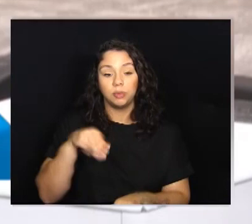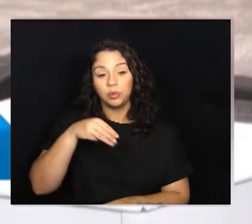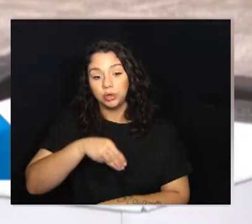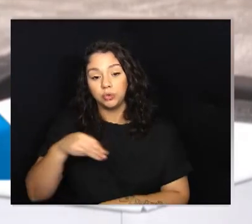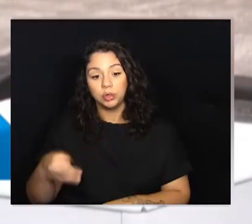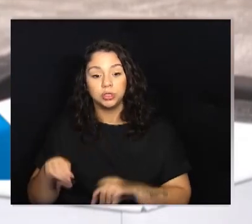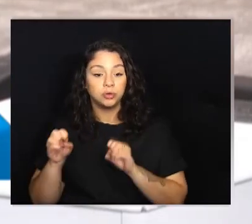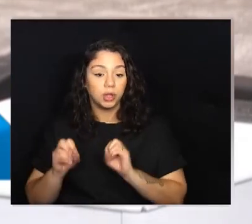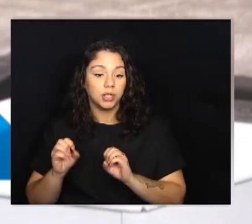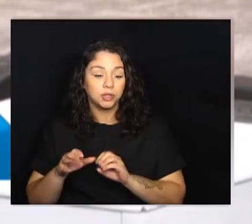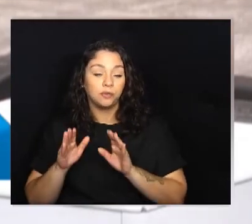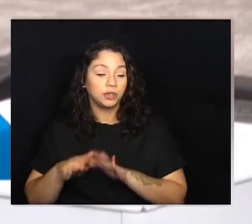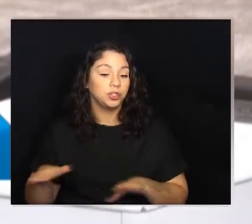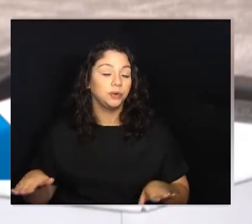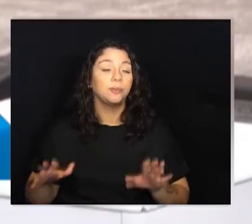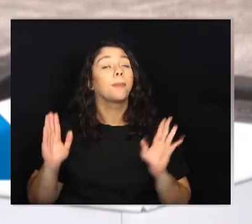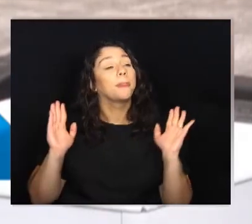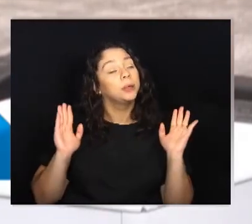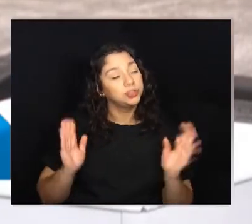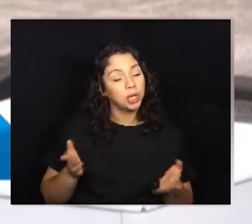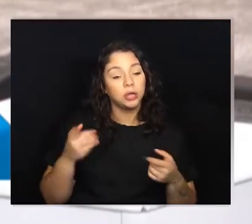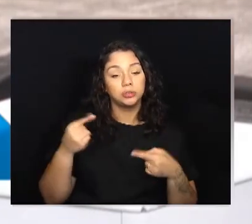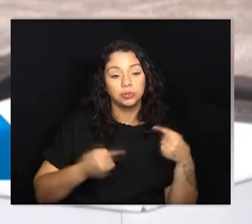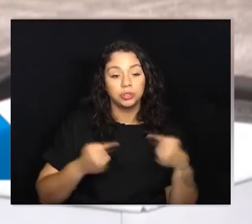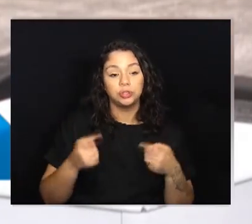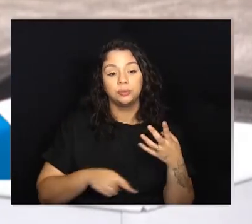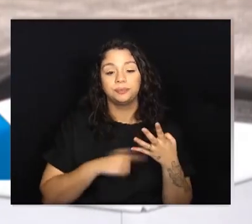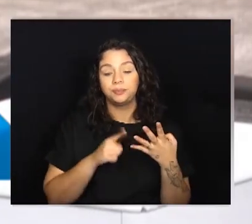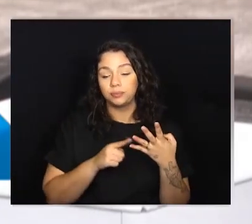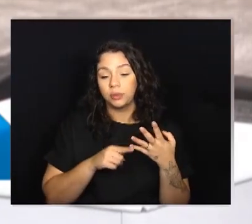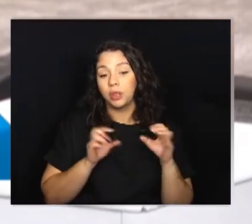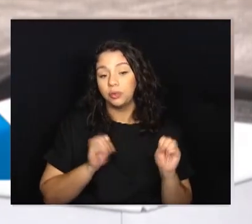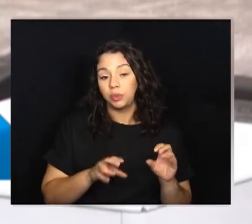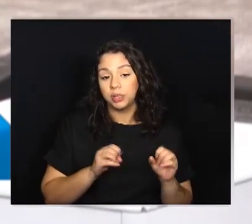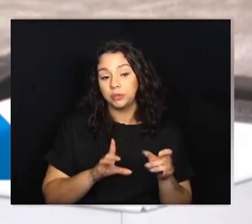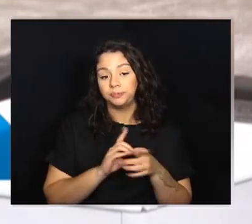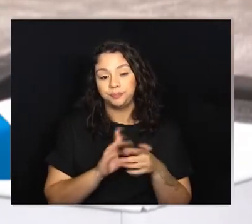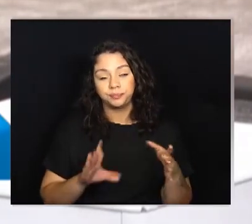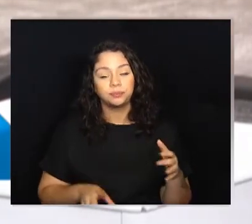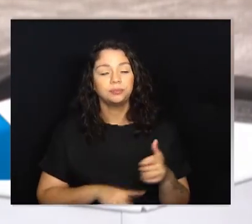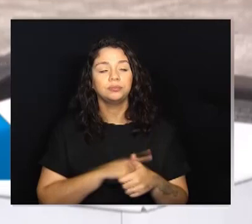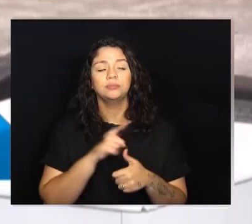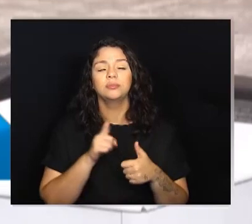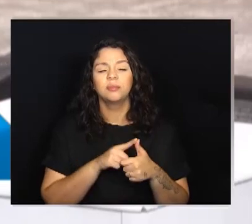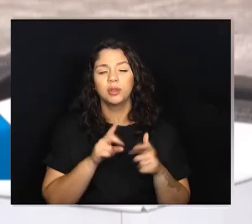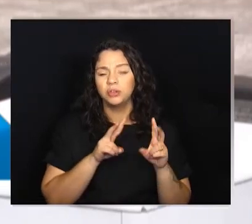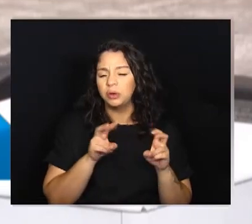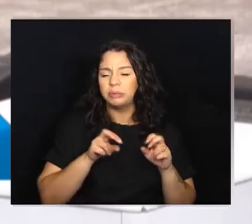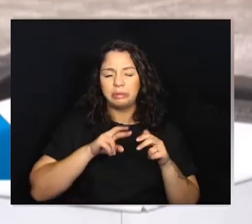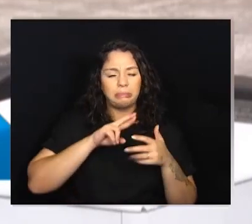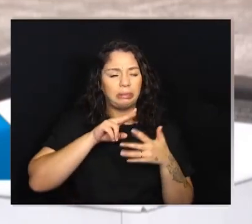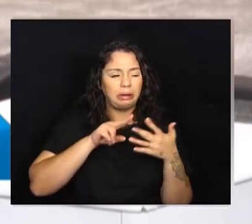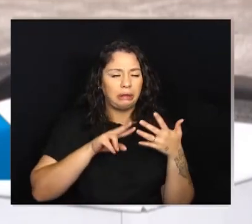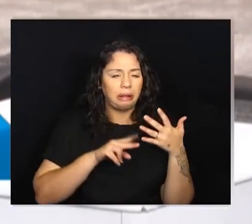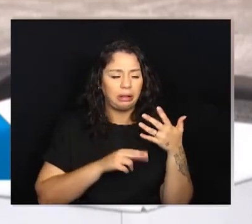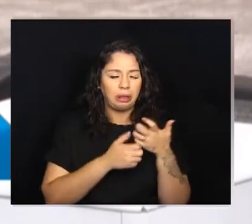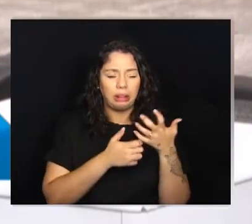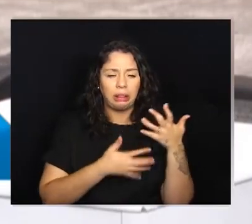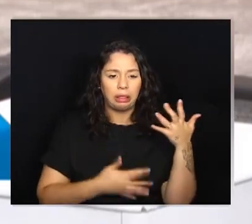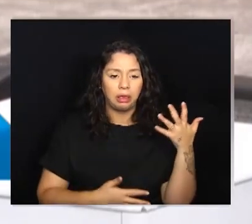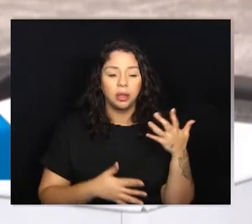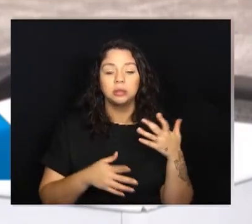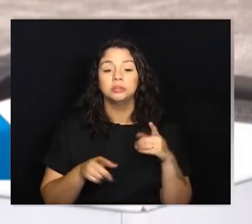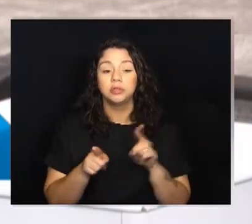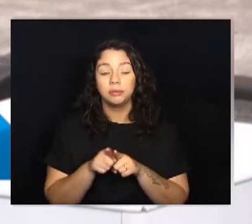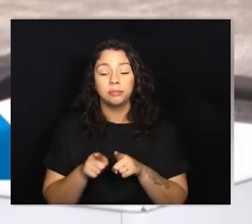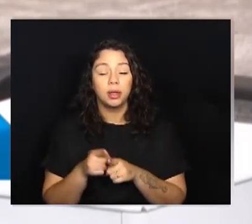infantil. A gente já discutiu sobre educação democrática, a gente já discutiu sobre os diversos temas,